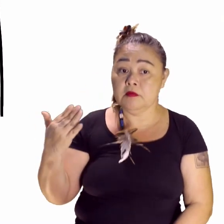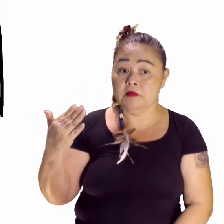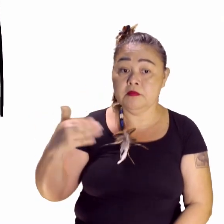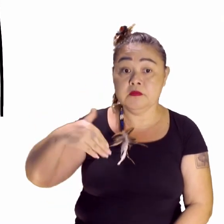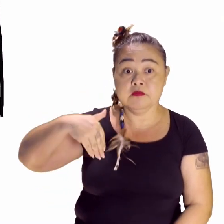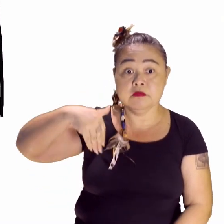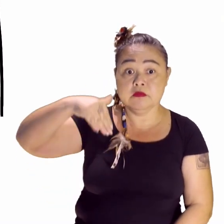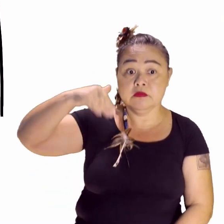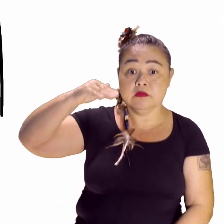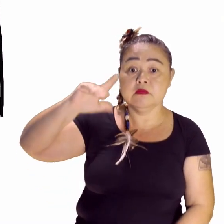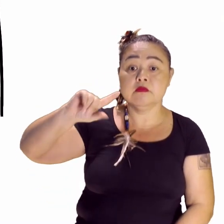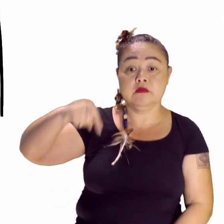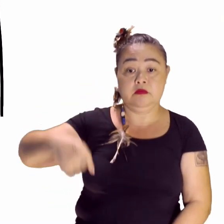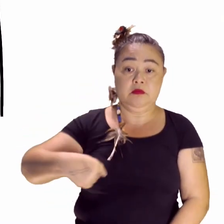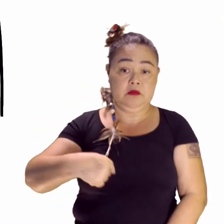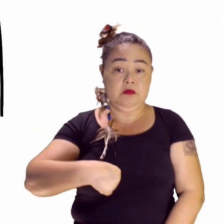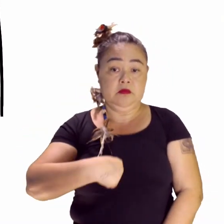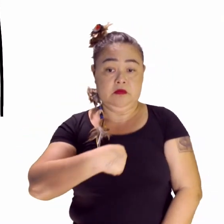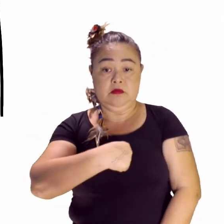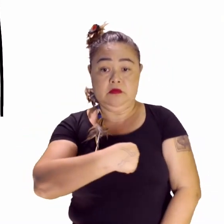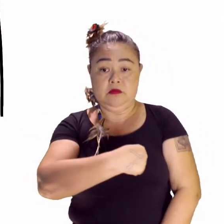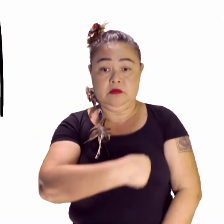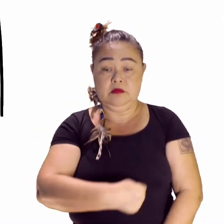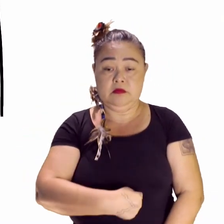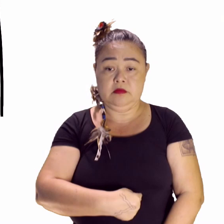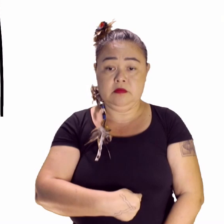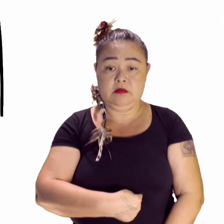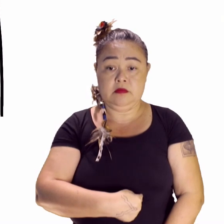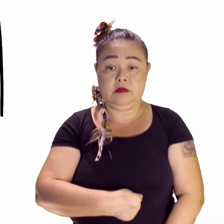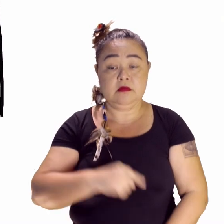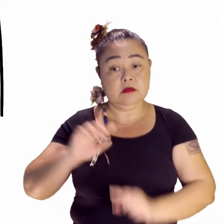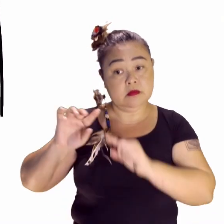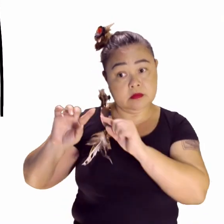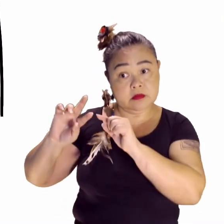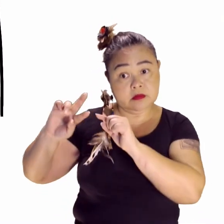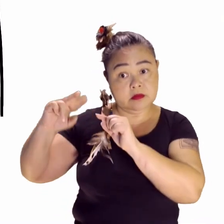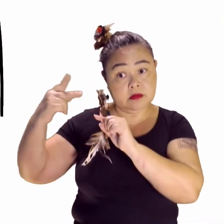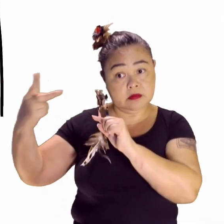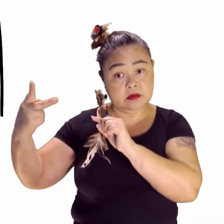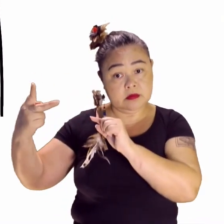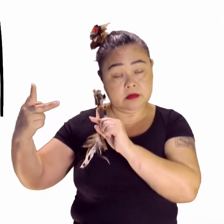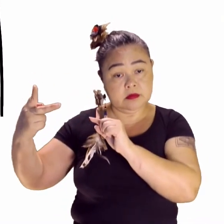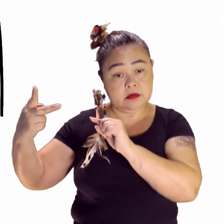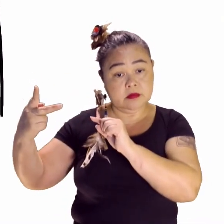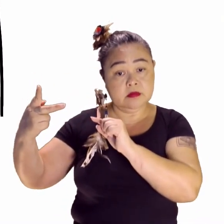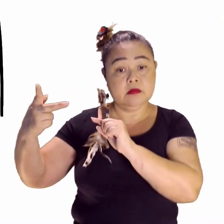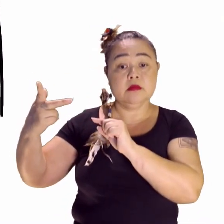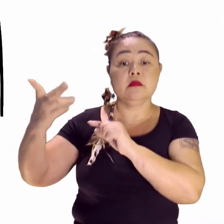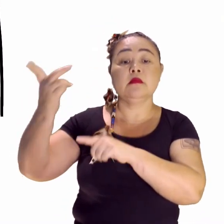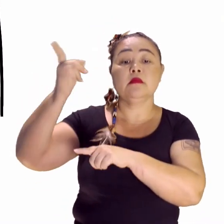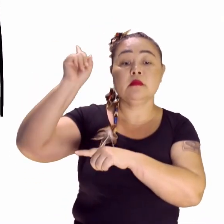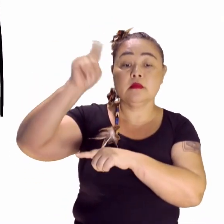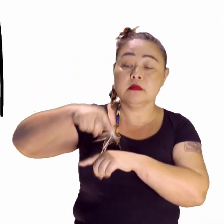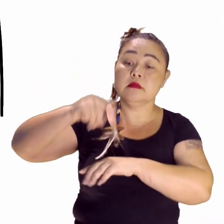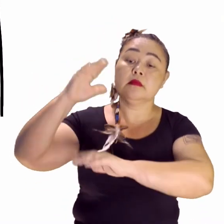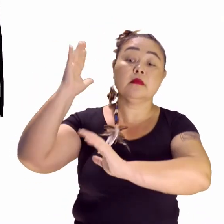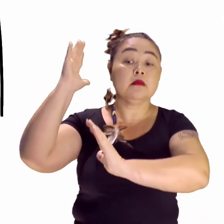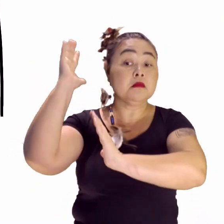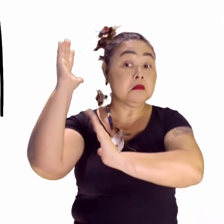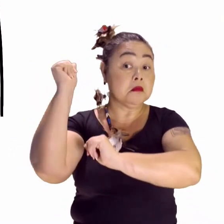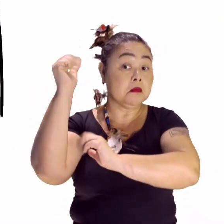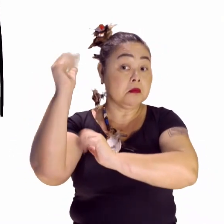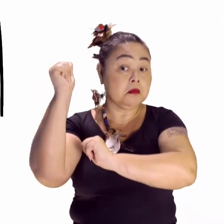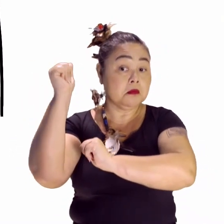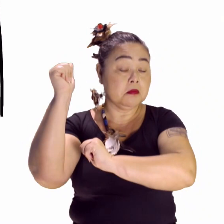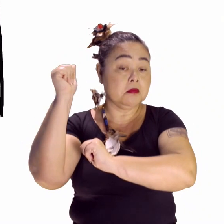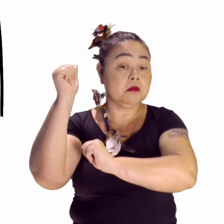crescente na China exatamente mas aí a gente observa isso Espanha Espanha mas a maior